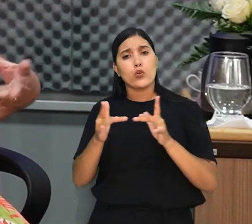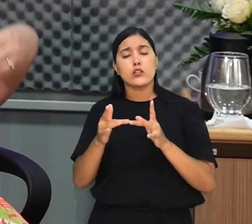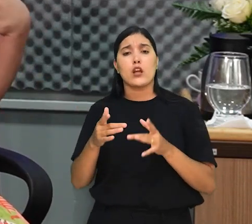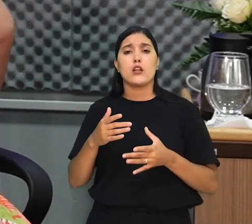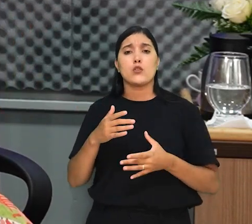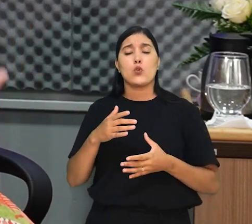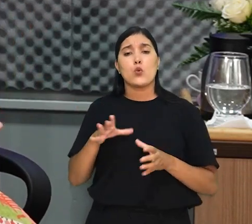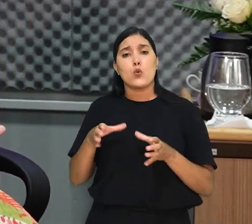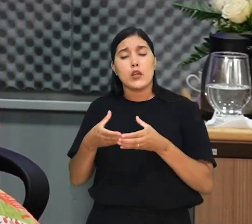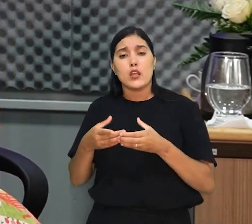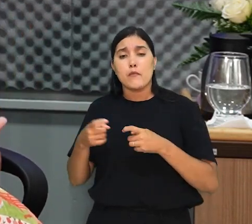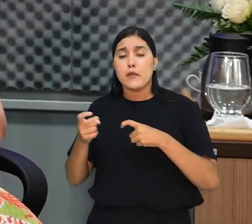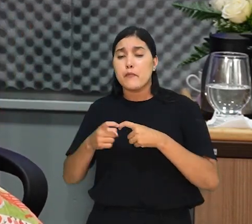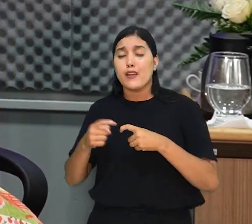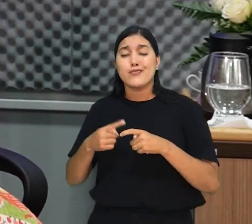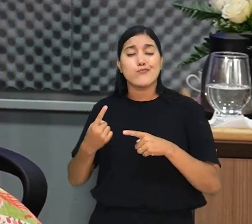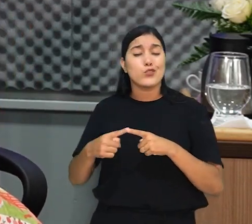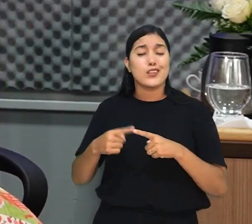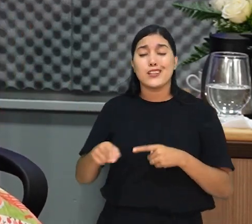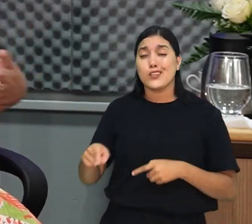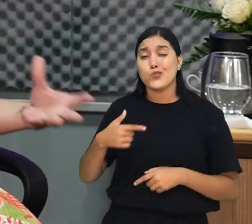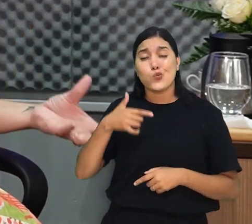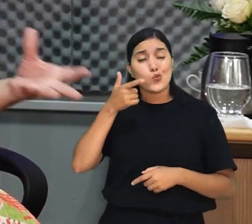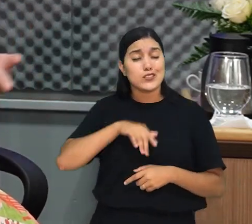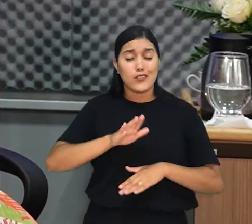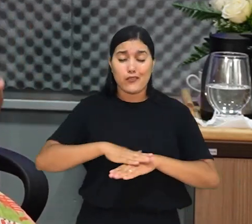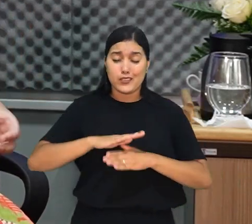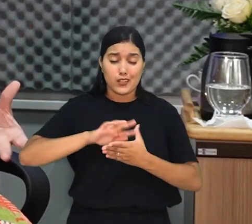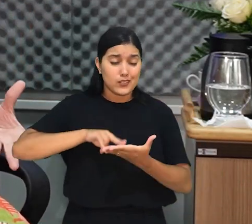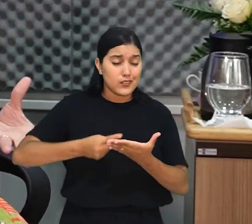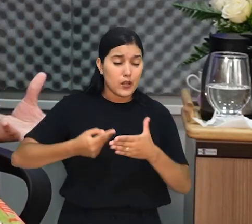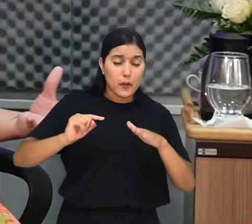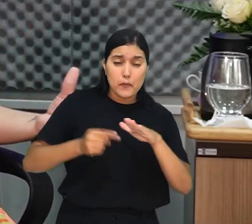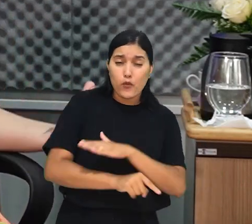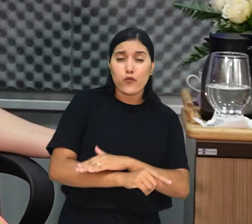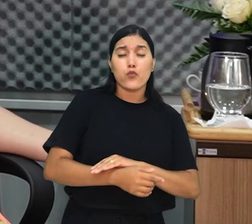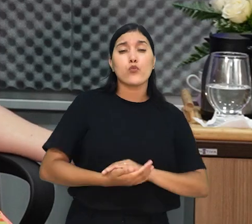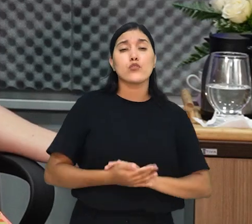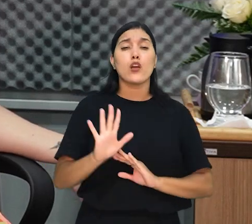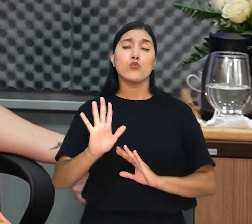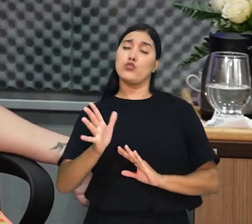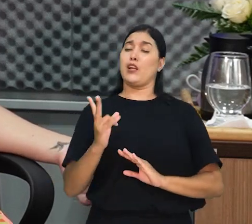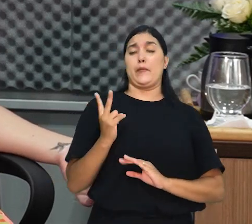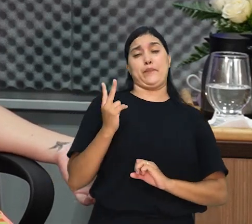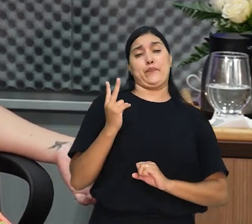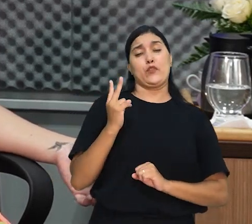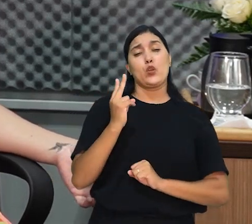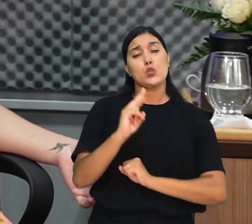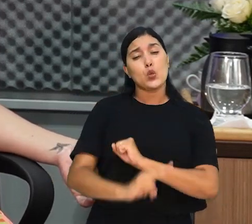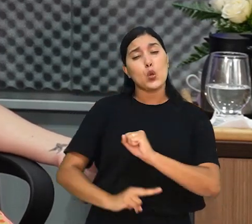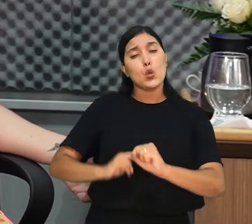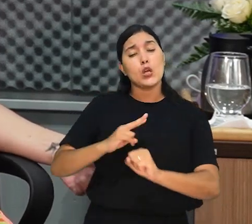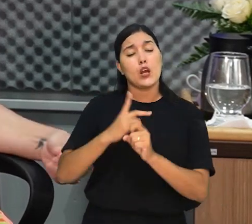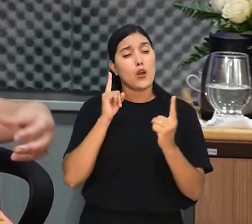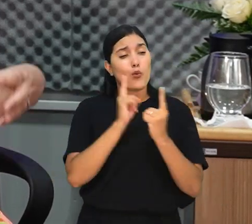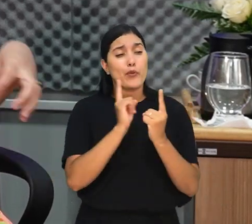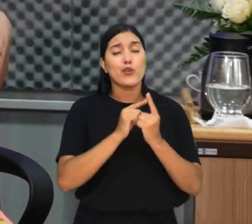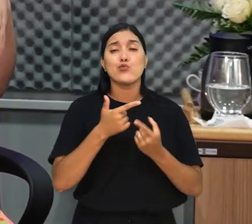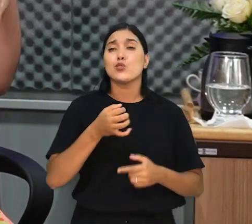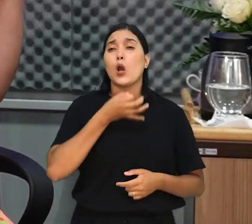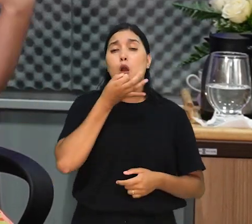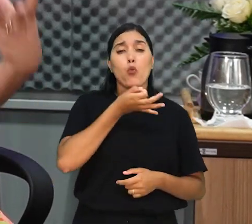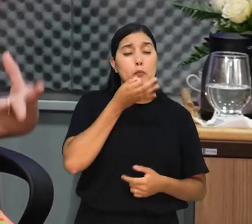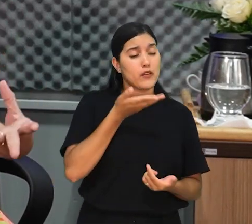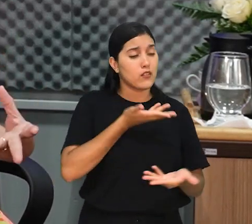uma tradução mais profunda, né? Algo que eu não estava conseguindo, até porque o meu psicológico também não estava muito legal. Eu já vinha 2 anos acompanhando ele, então eu já não tinha assim,